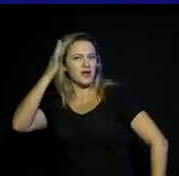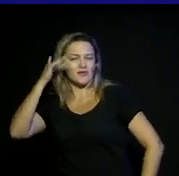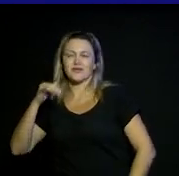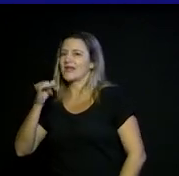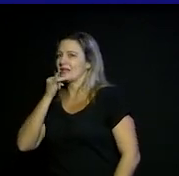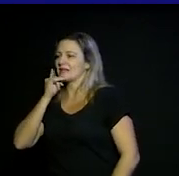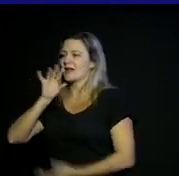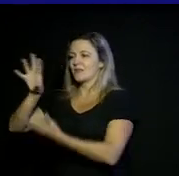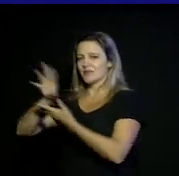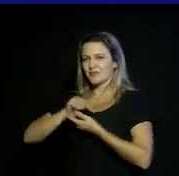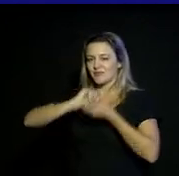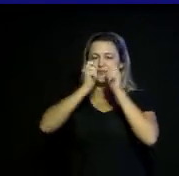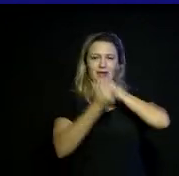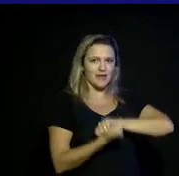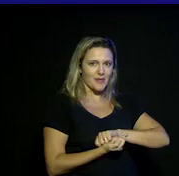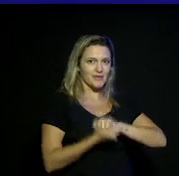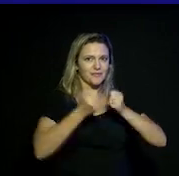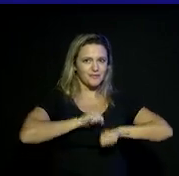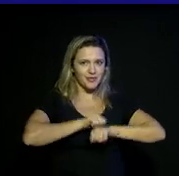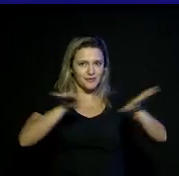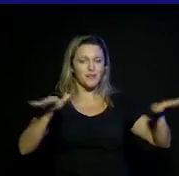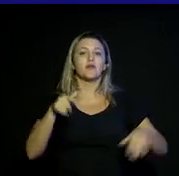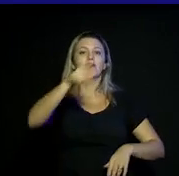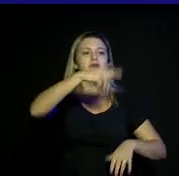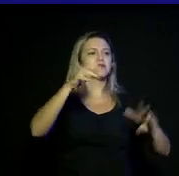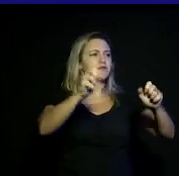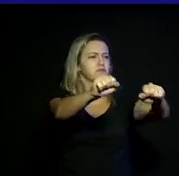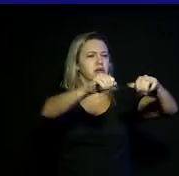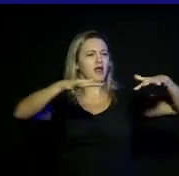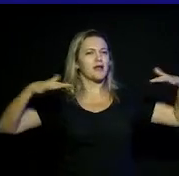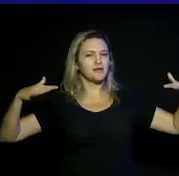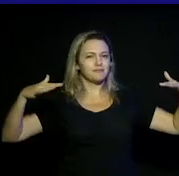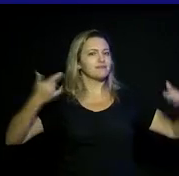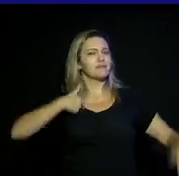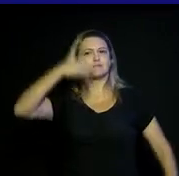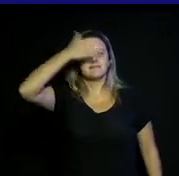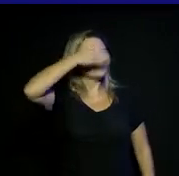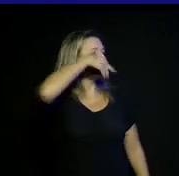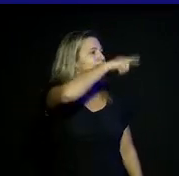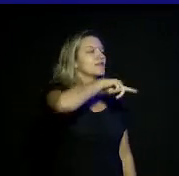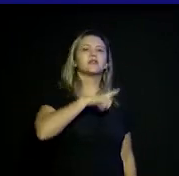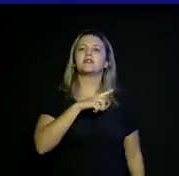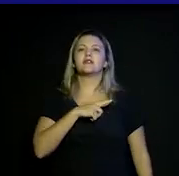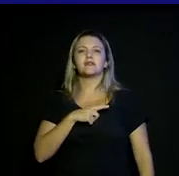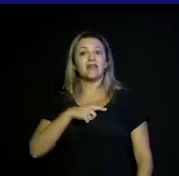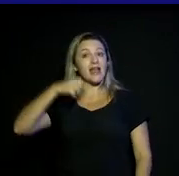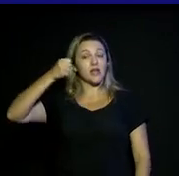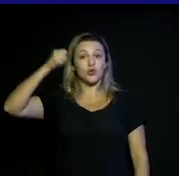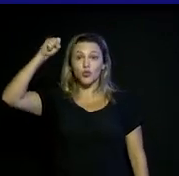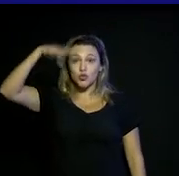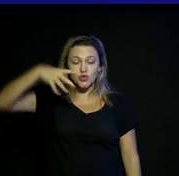Imaginem vocês, vocês estão todos sentados aí, algumas milhares de pessoas, e eu não os vejo. Aí eu venho com a lanterna e